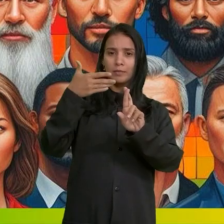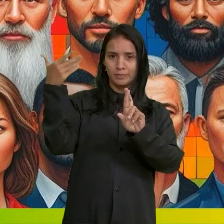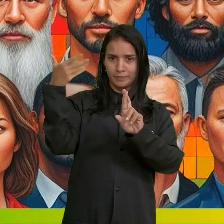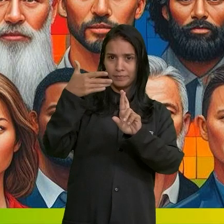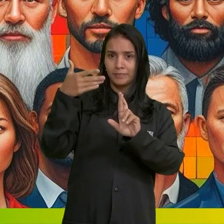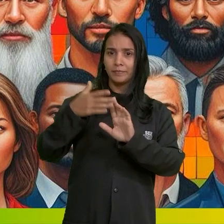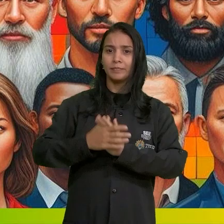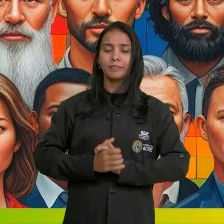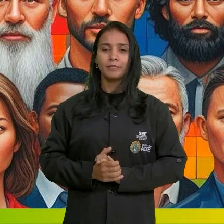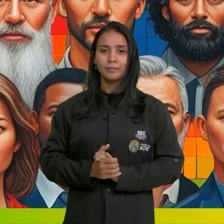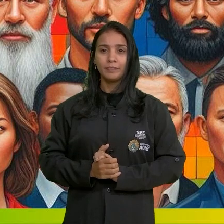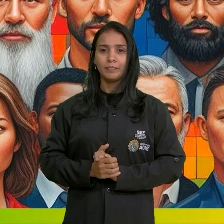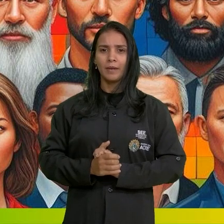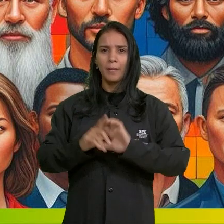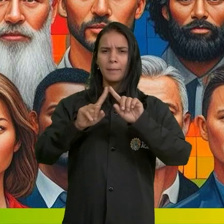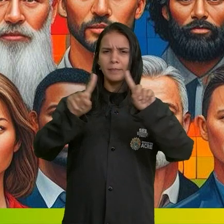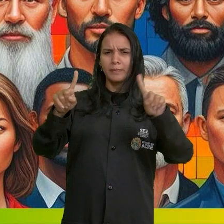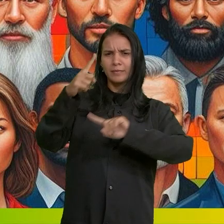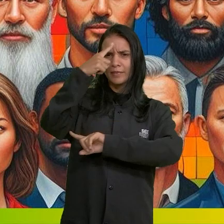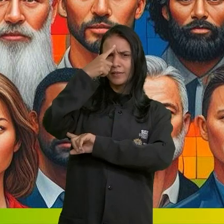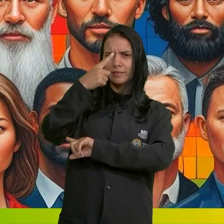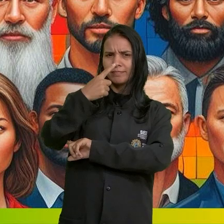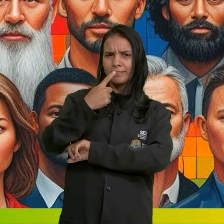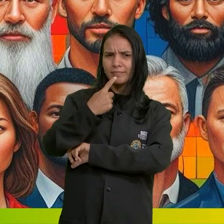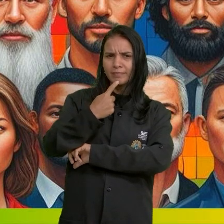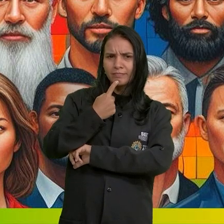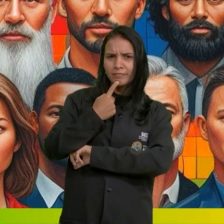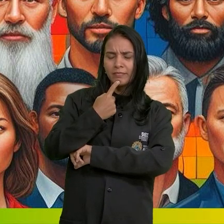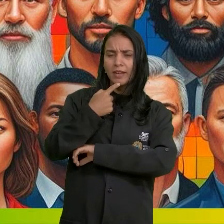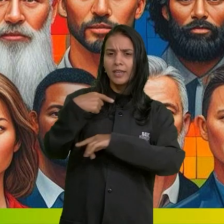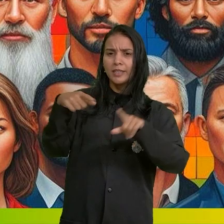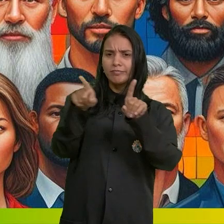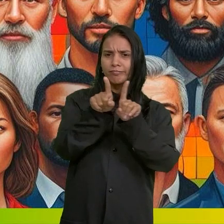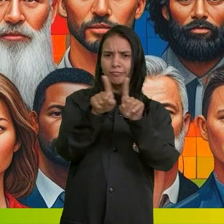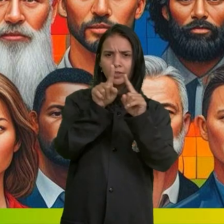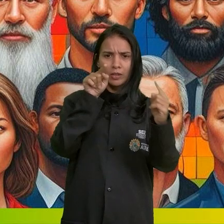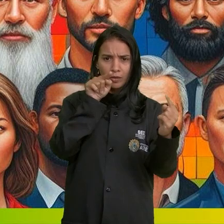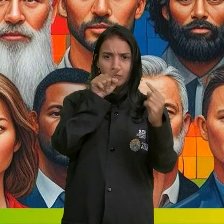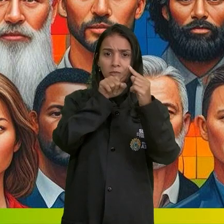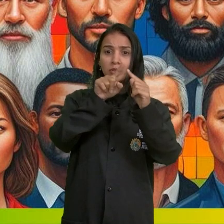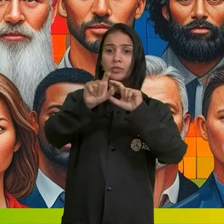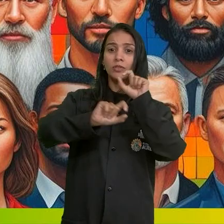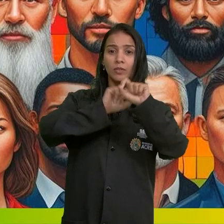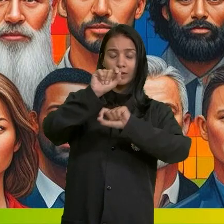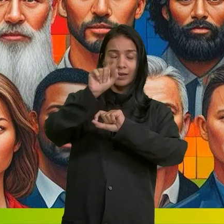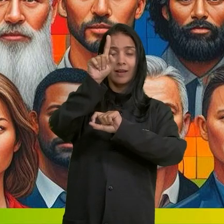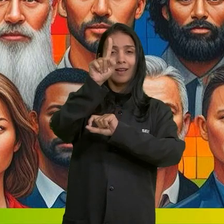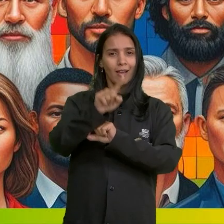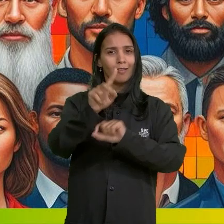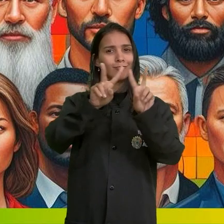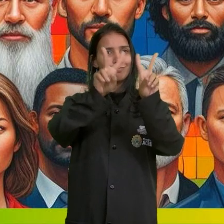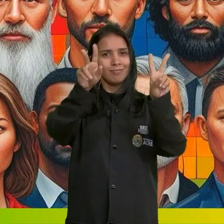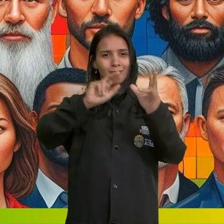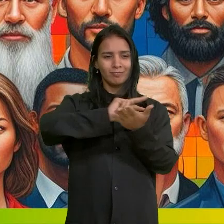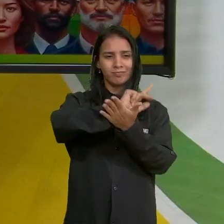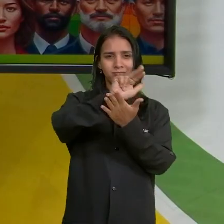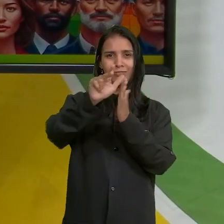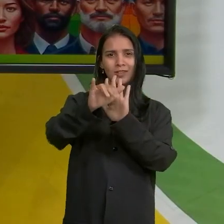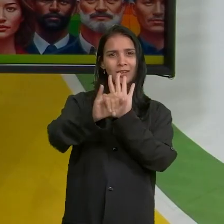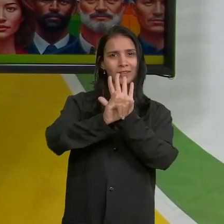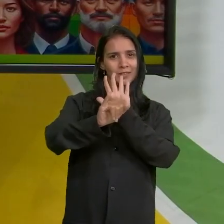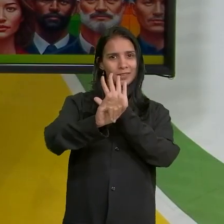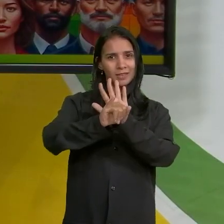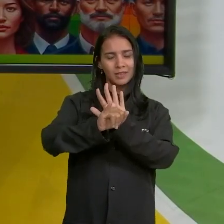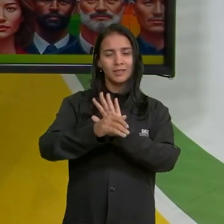representatividade. E essa imagem, ela quer designar justamente o quê? A questão da identidade. Então,